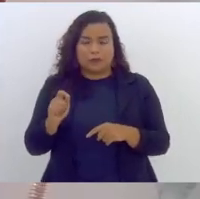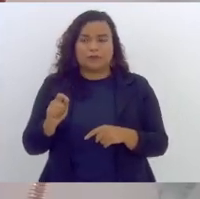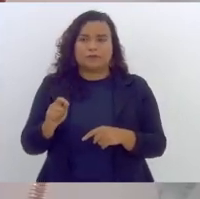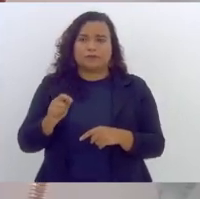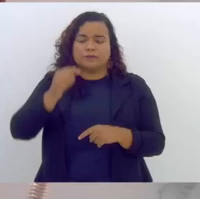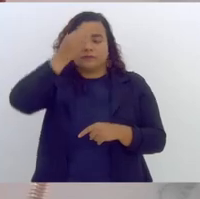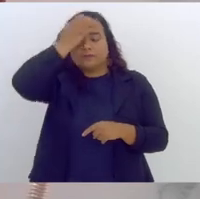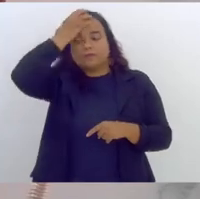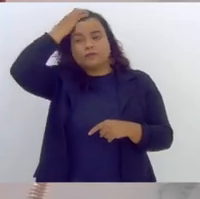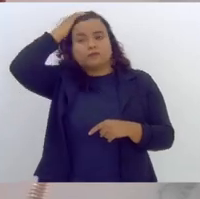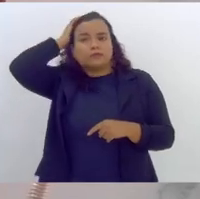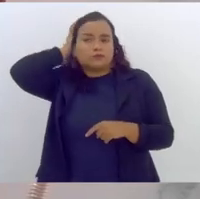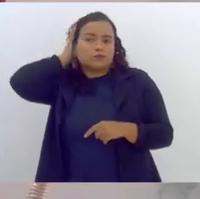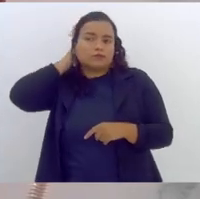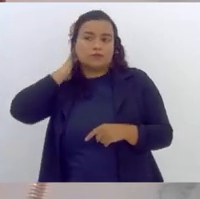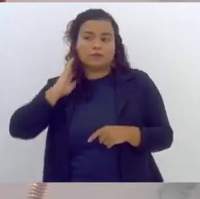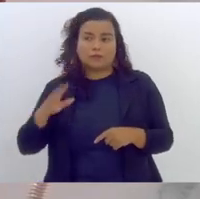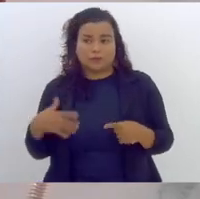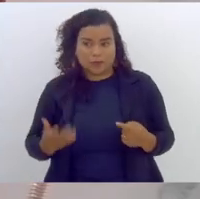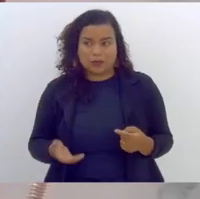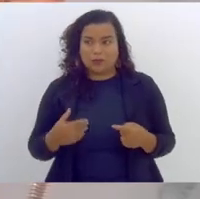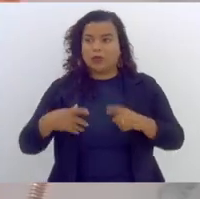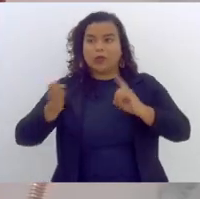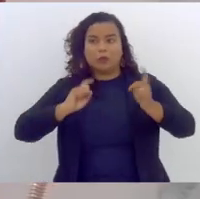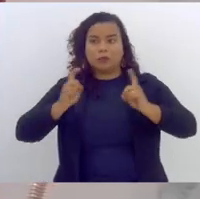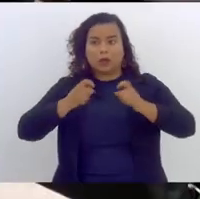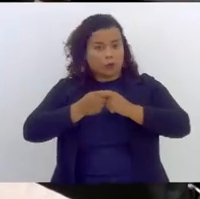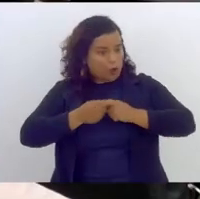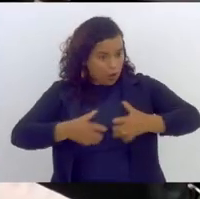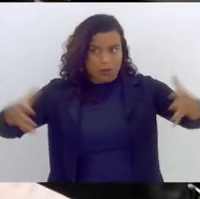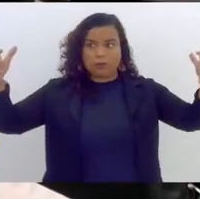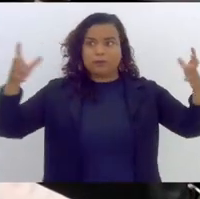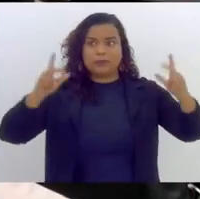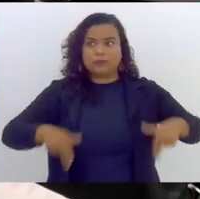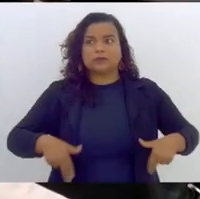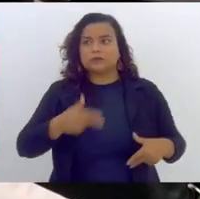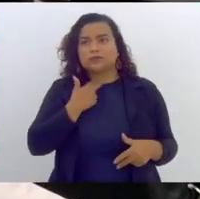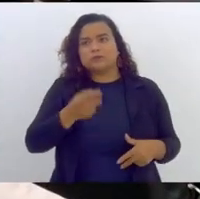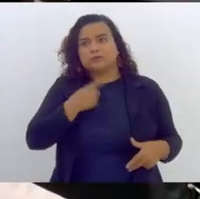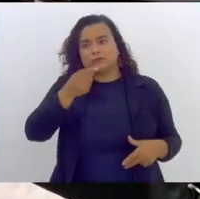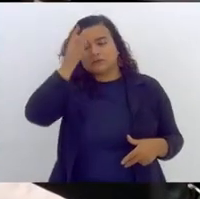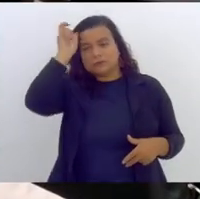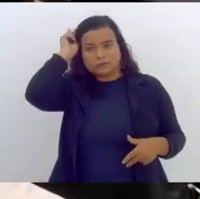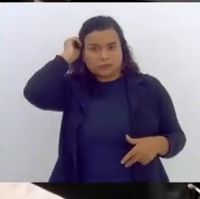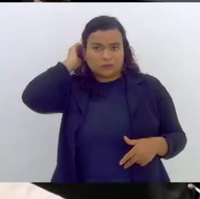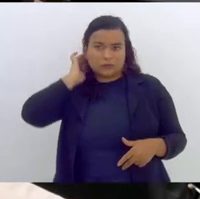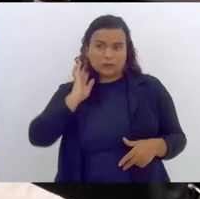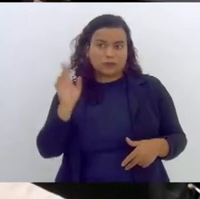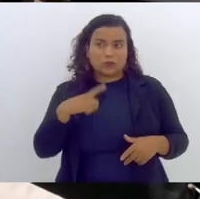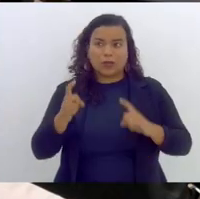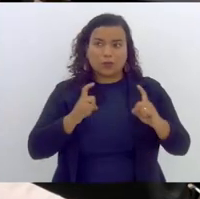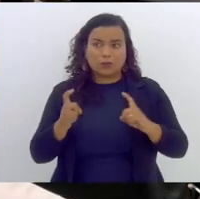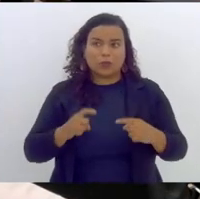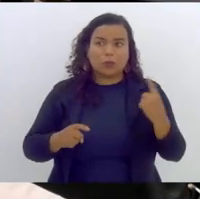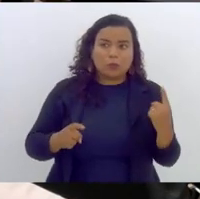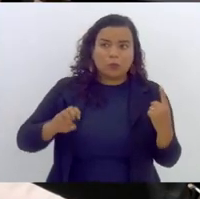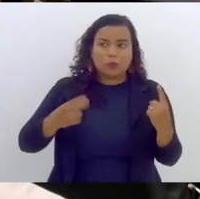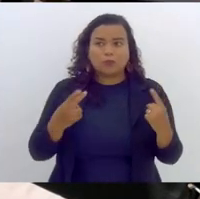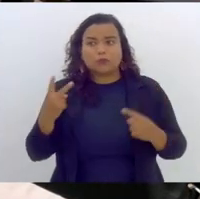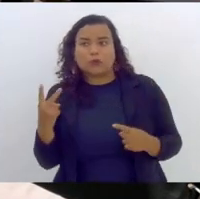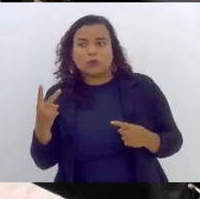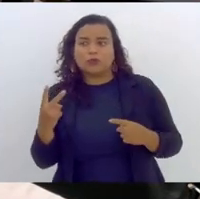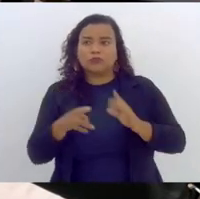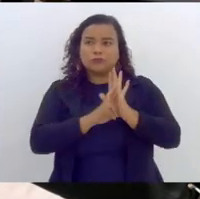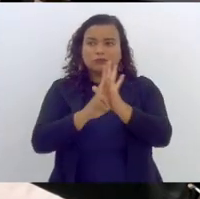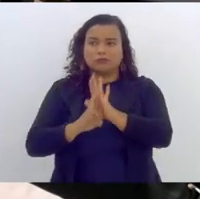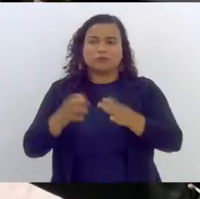não faz sentido fazer uma reunião Ampla como essa mas fazer uma reunião com um ou dois representantes